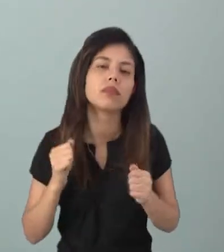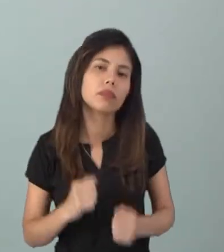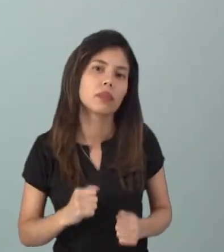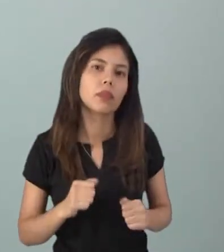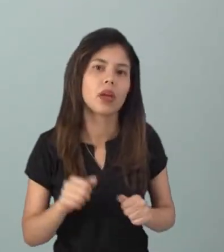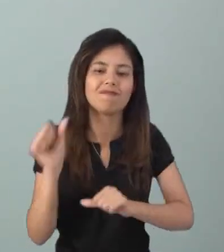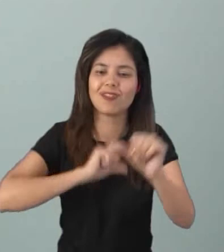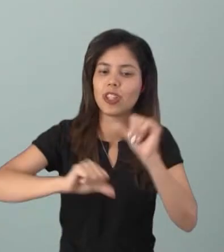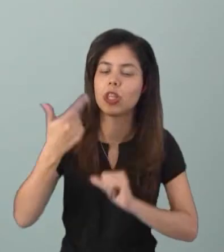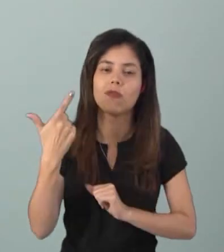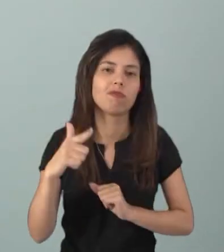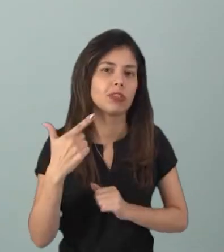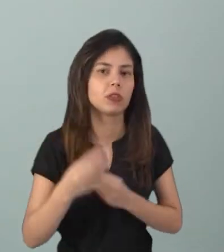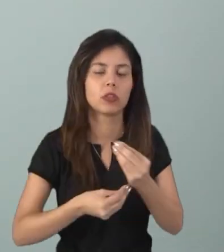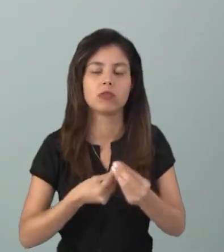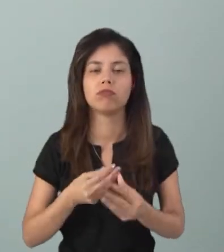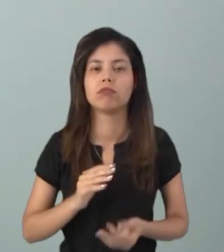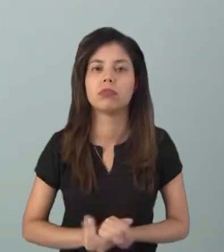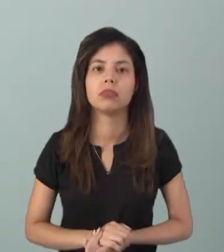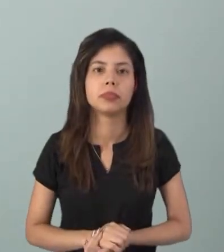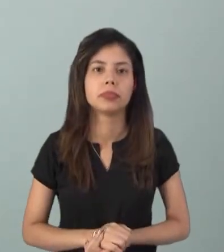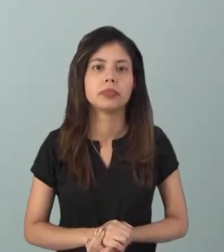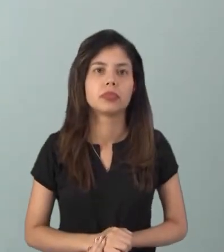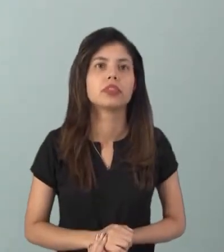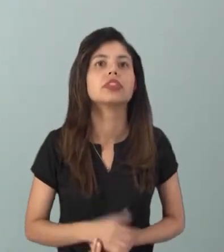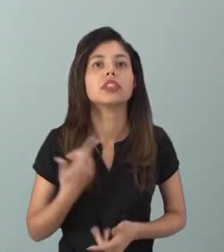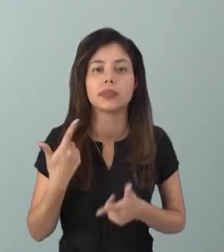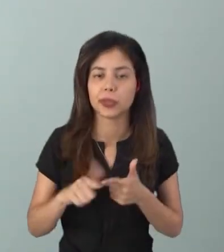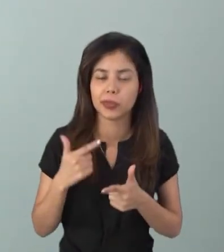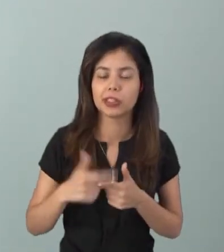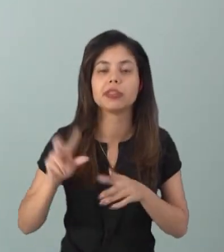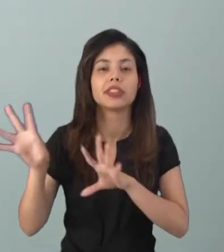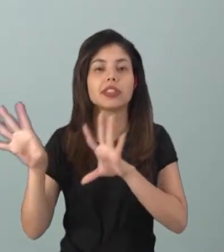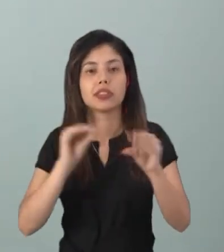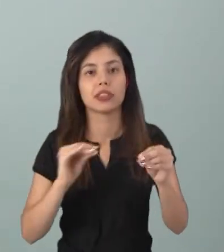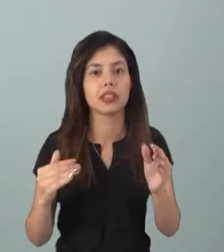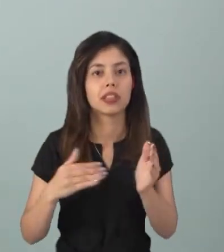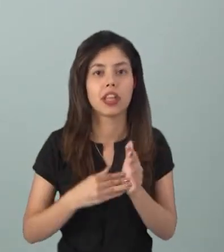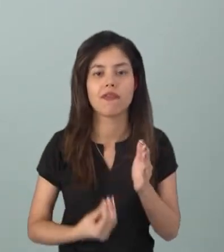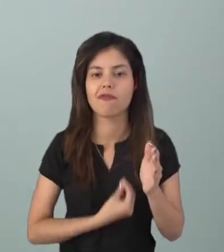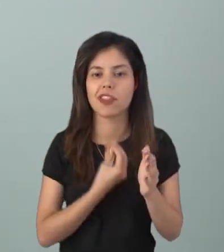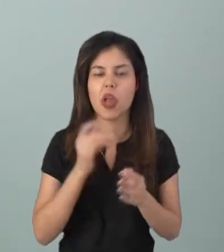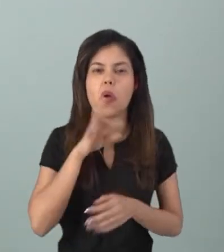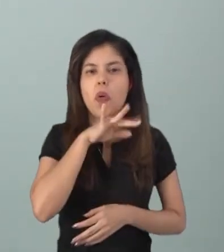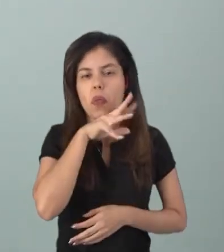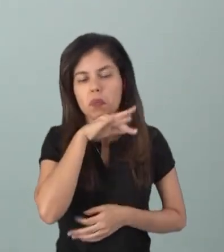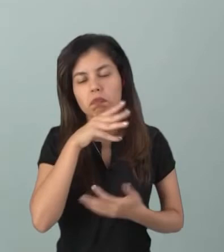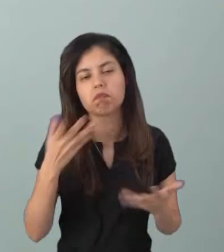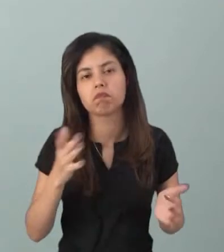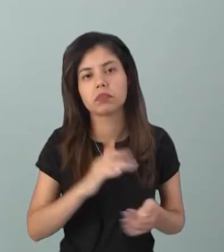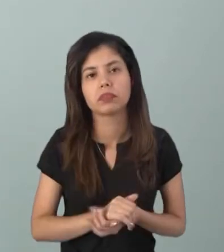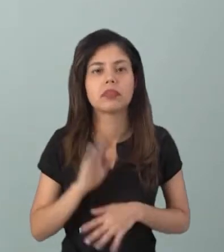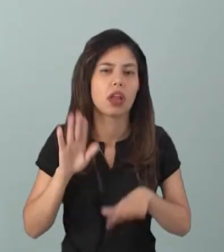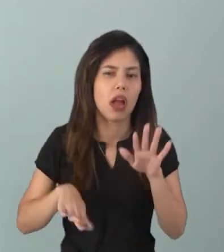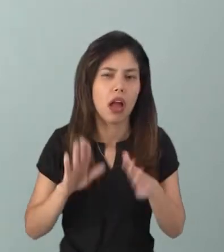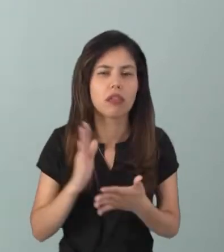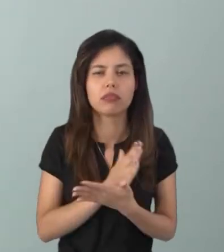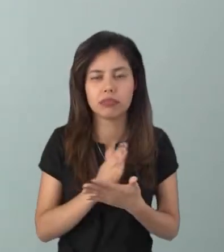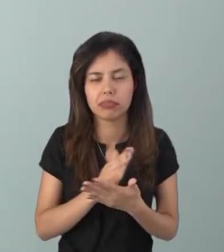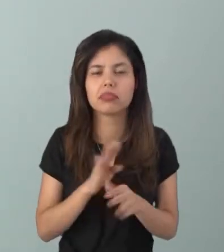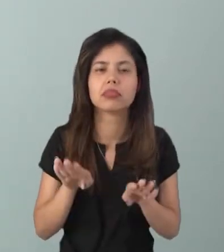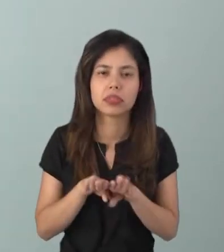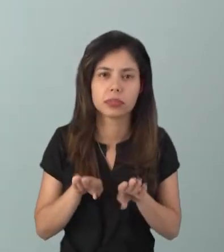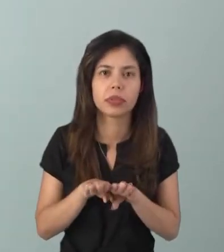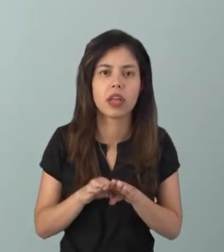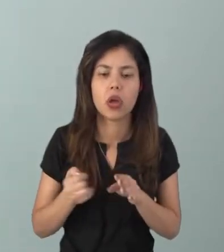ser irreversíveis, tá? E que são danos que podem levar a pessoa a uma qualidade de vida muito ruim, em que em algumas situações,